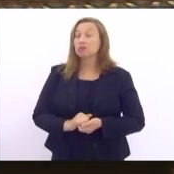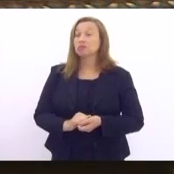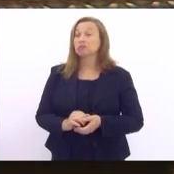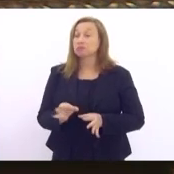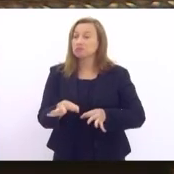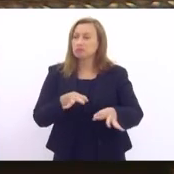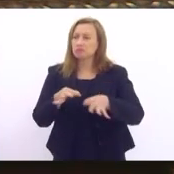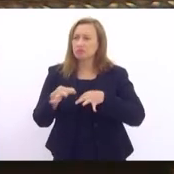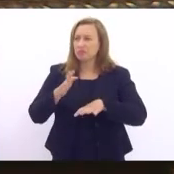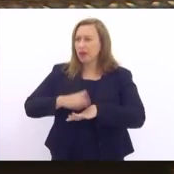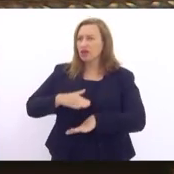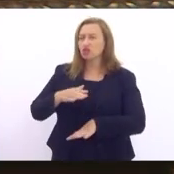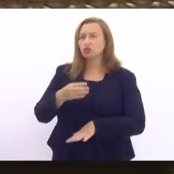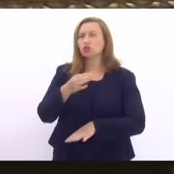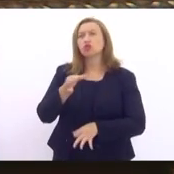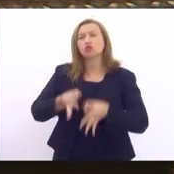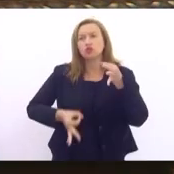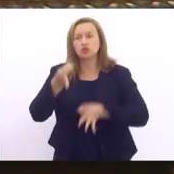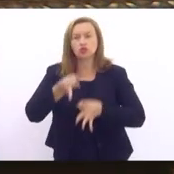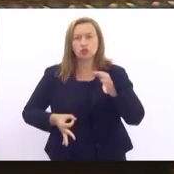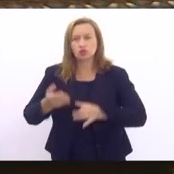o Minha Casa Minha Vida.